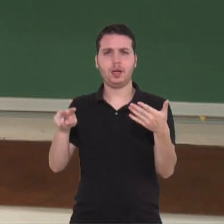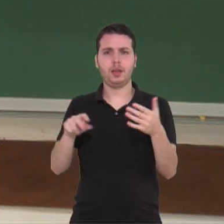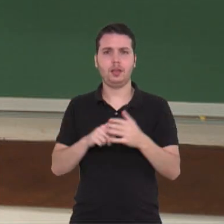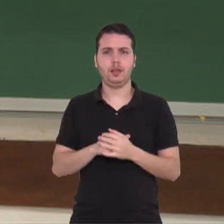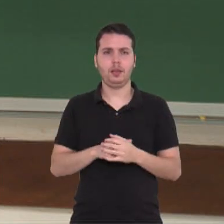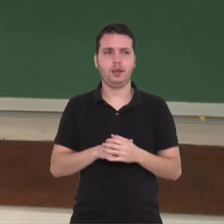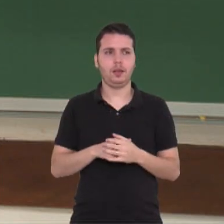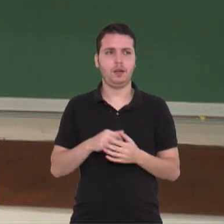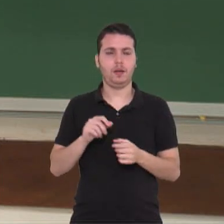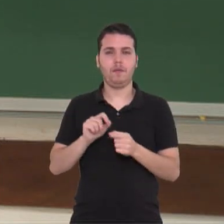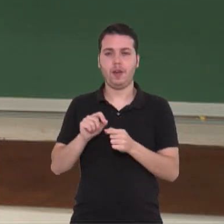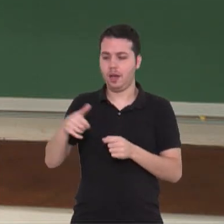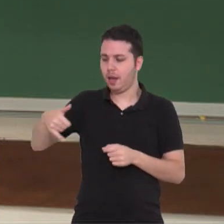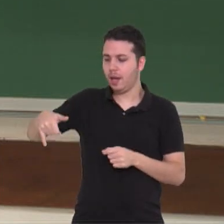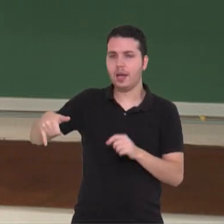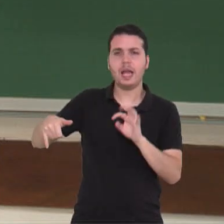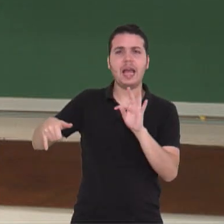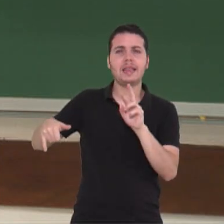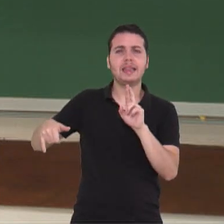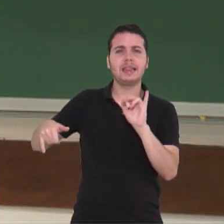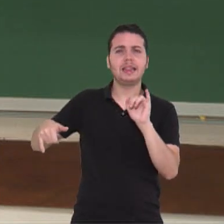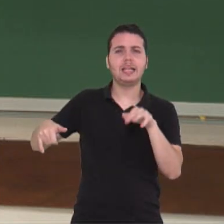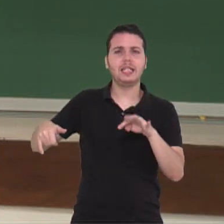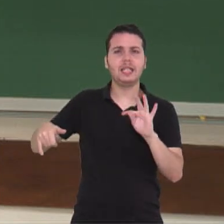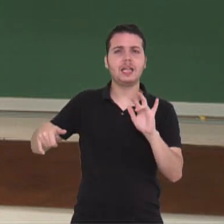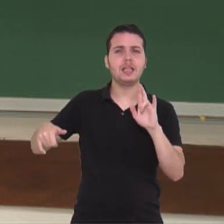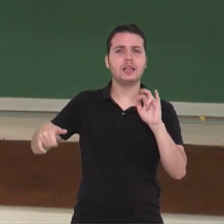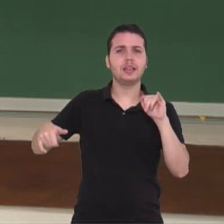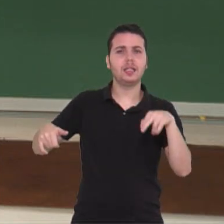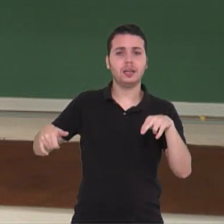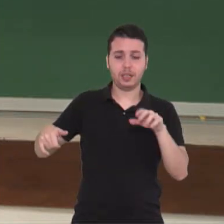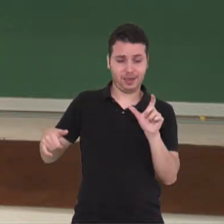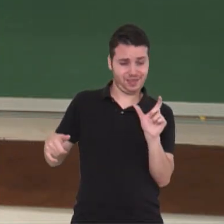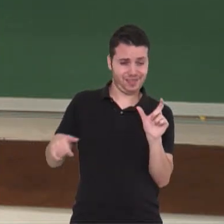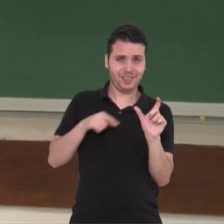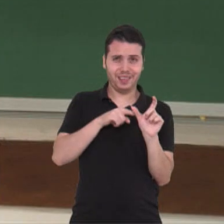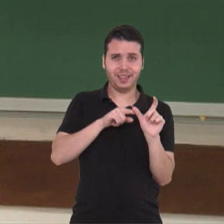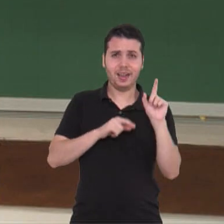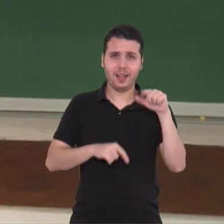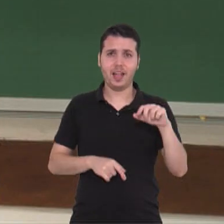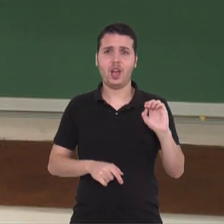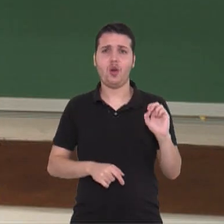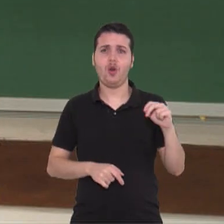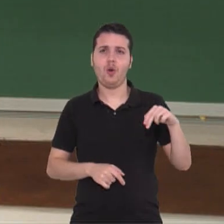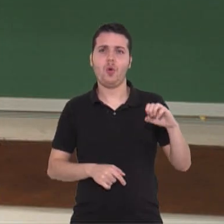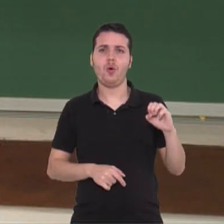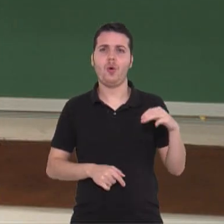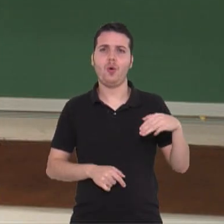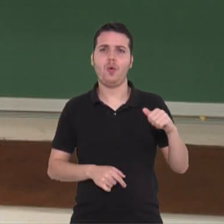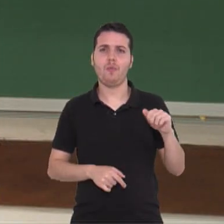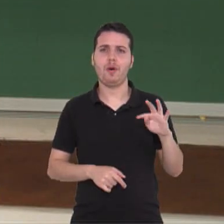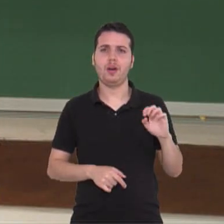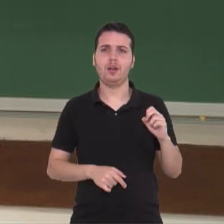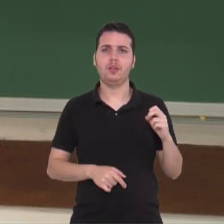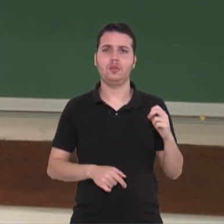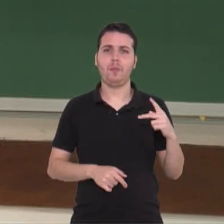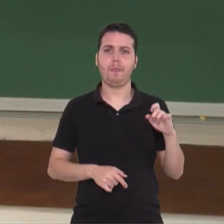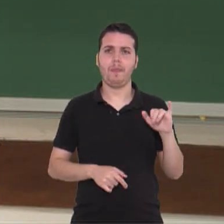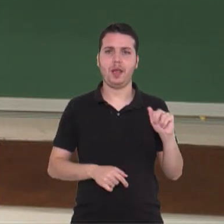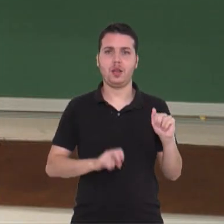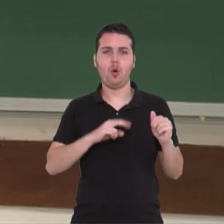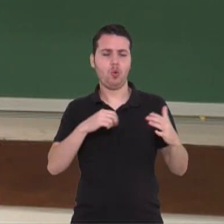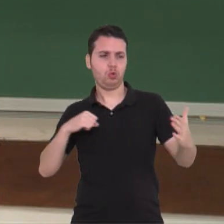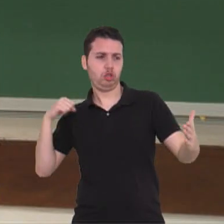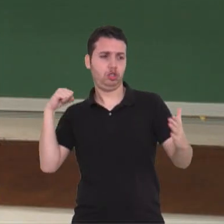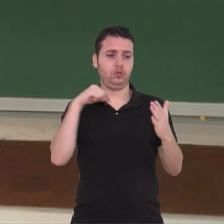lá o telefone, faz trim. O que é esse trim? É a onomatopeia. Ou eu dei um soco, bam, e está